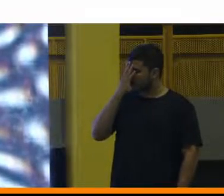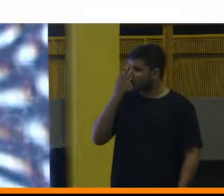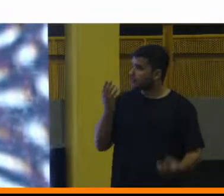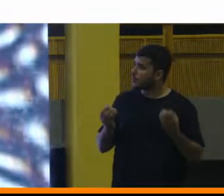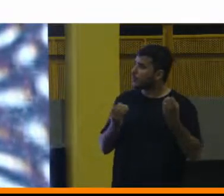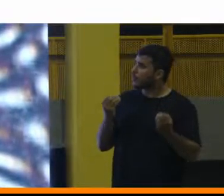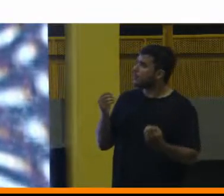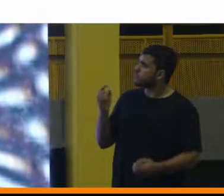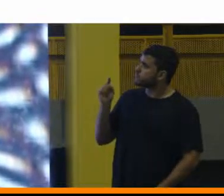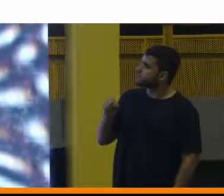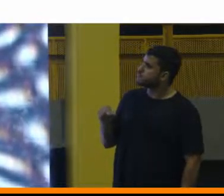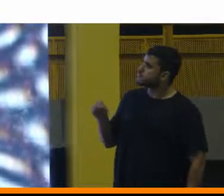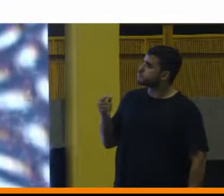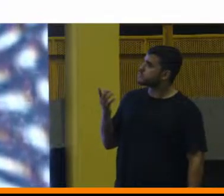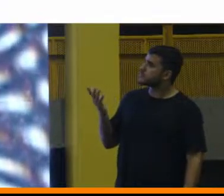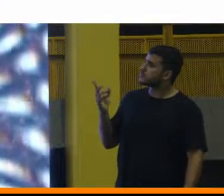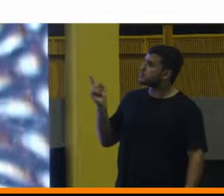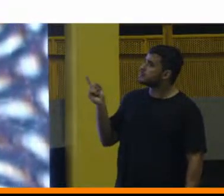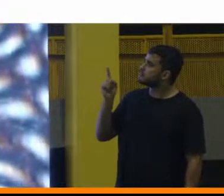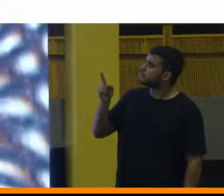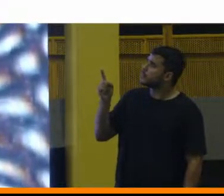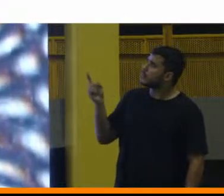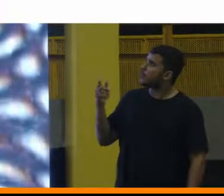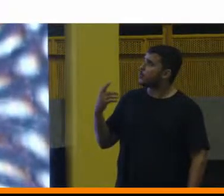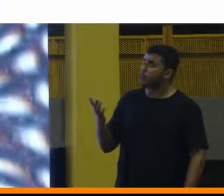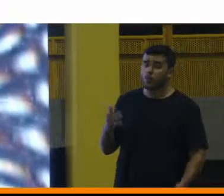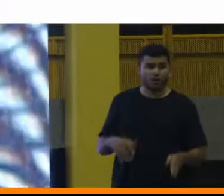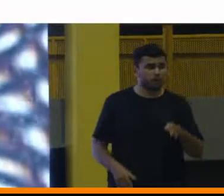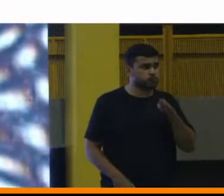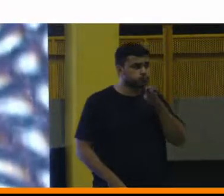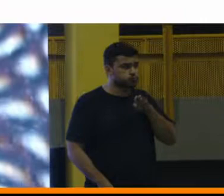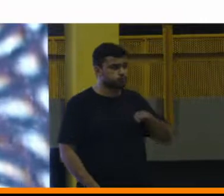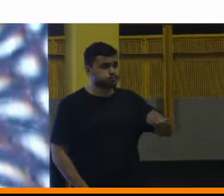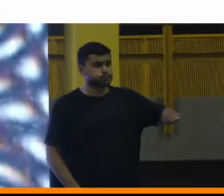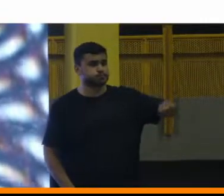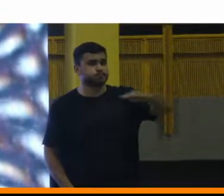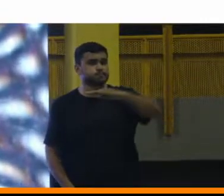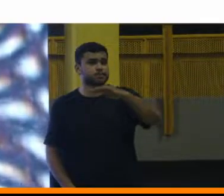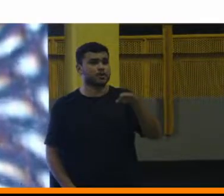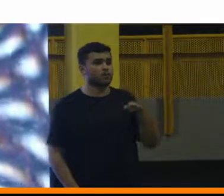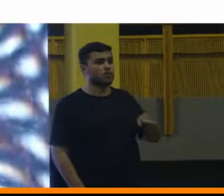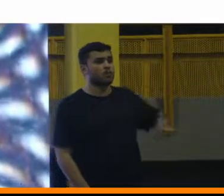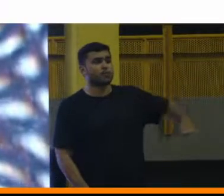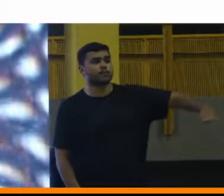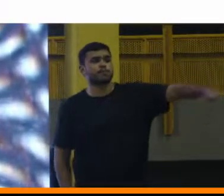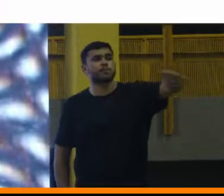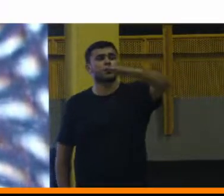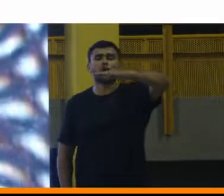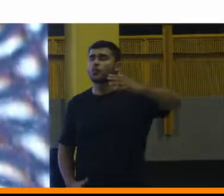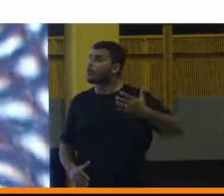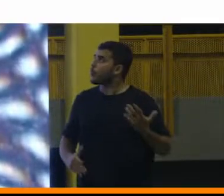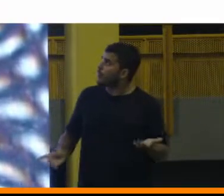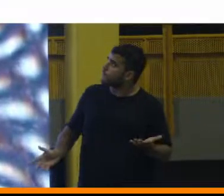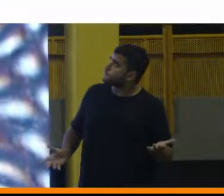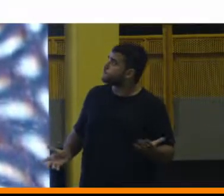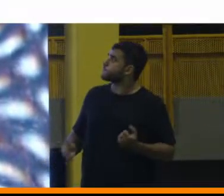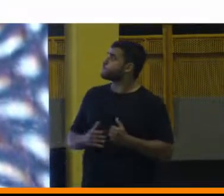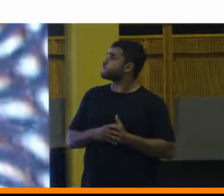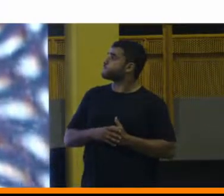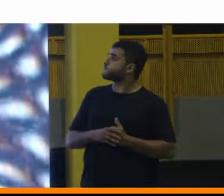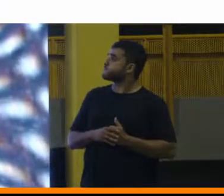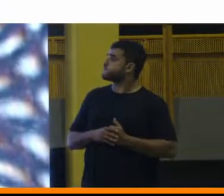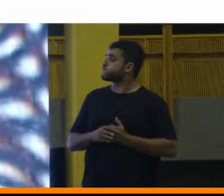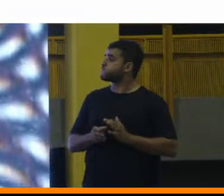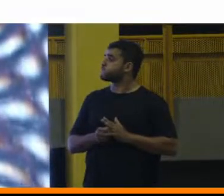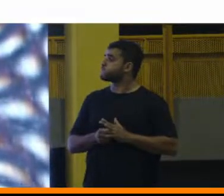curva. Qual das duas eles estão fazendo? Aí ela falou, nenhuma das duas. Olha como é que o